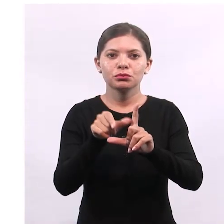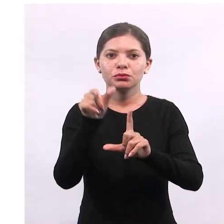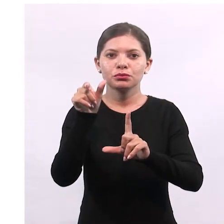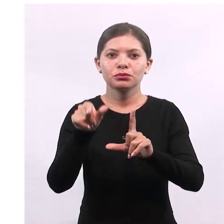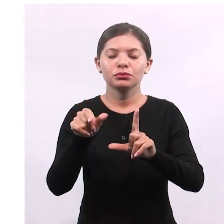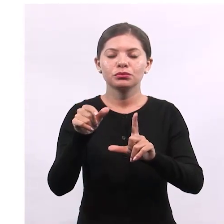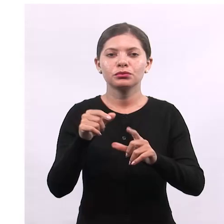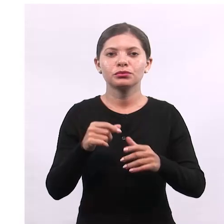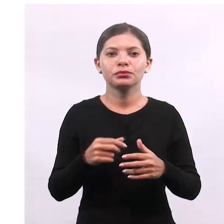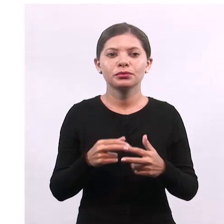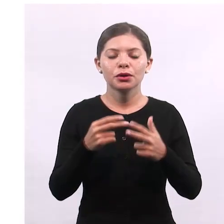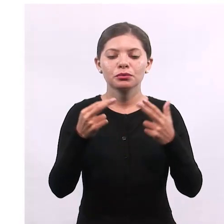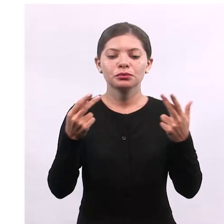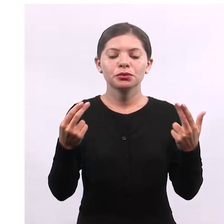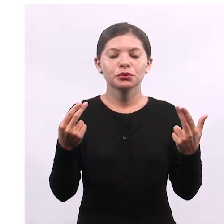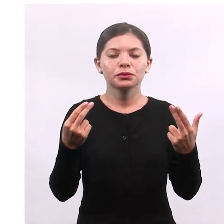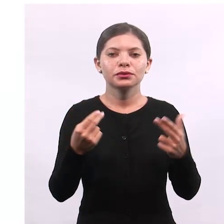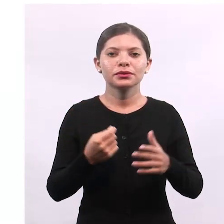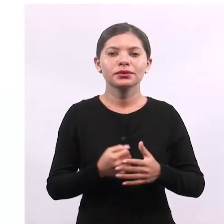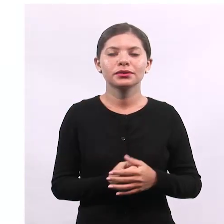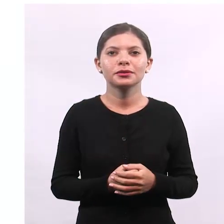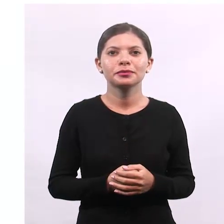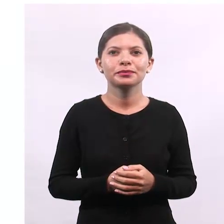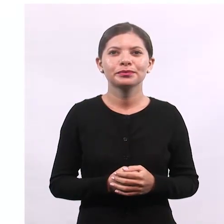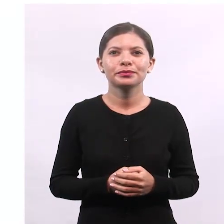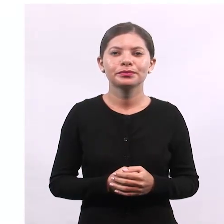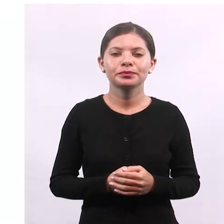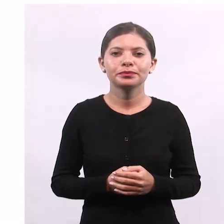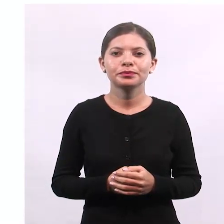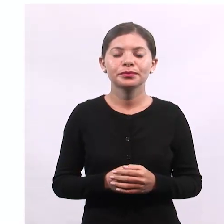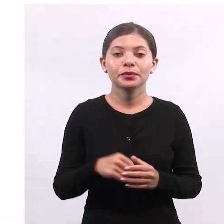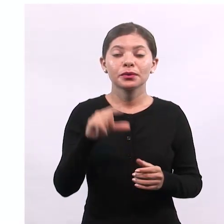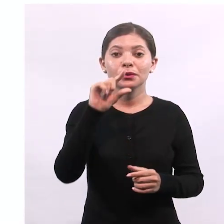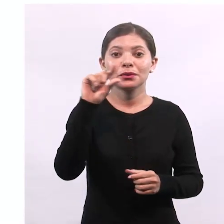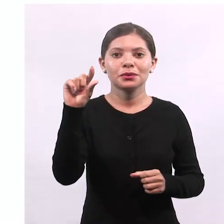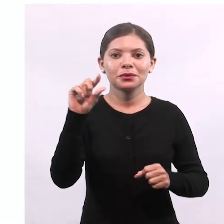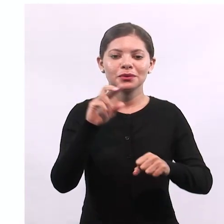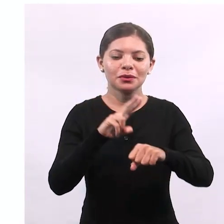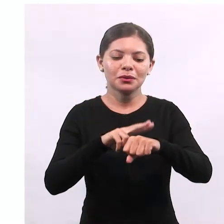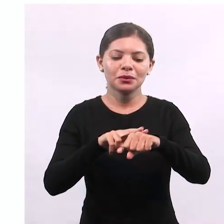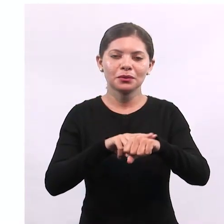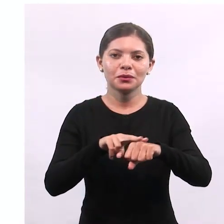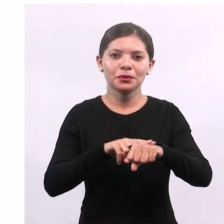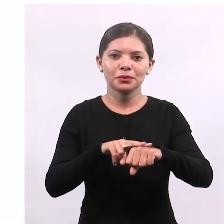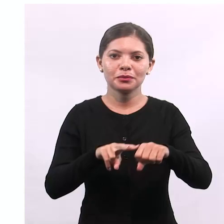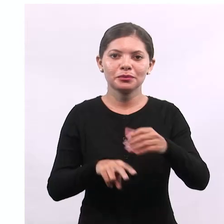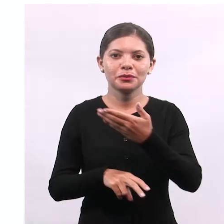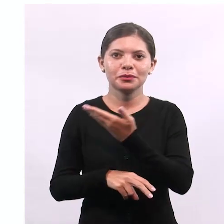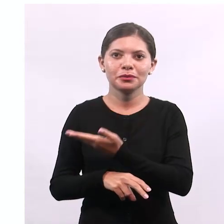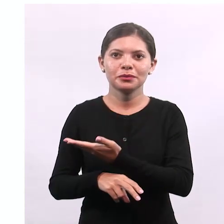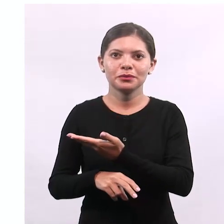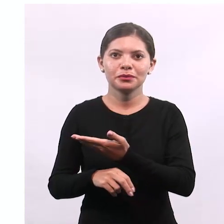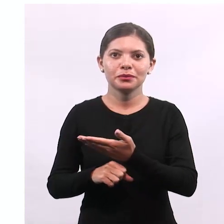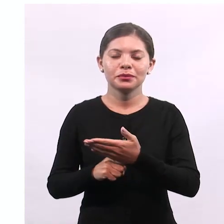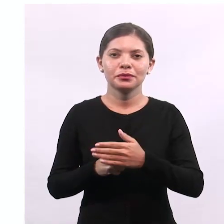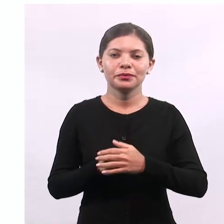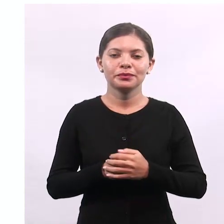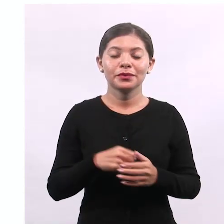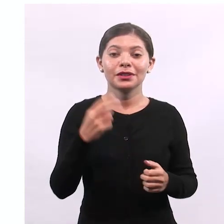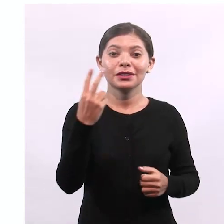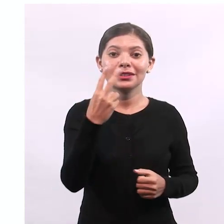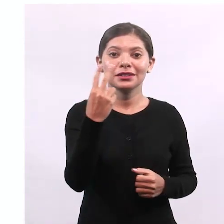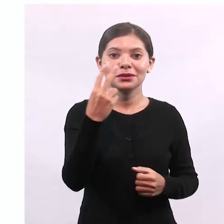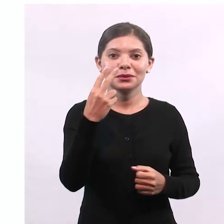e é isso é múltipla vai permitir dupla Interpretação para aqueles dados